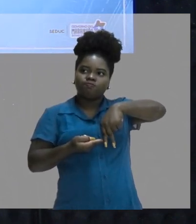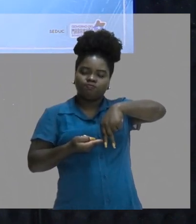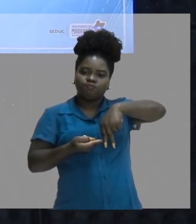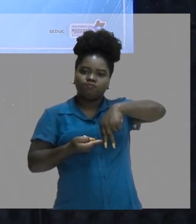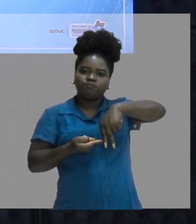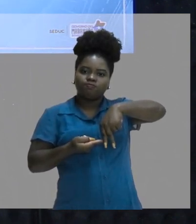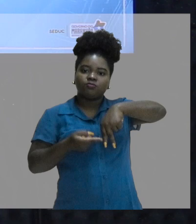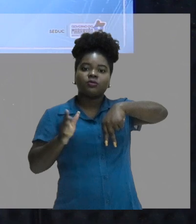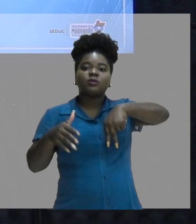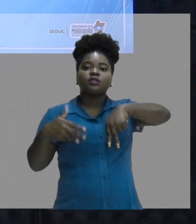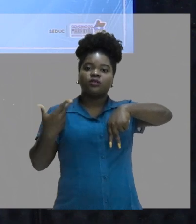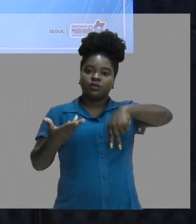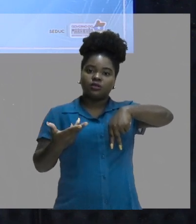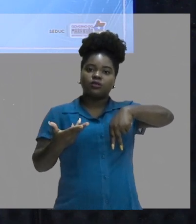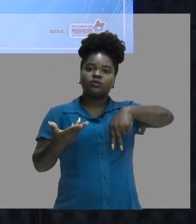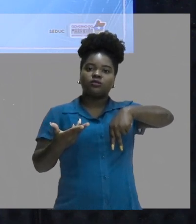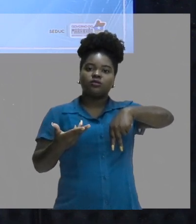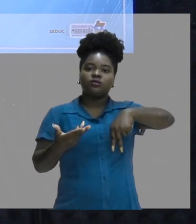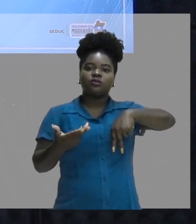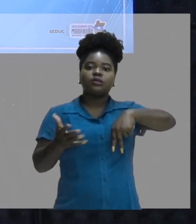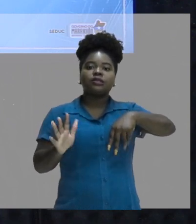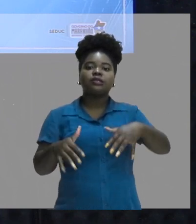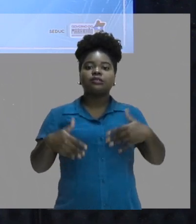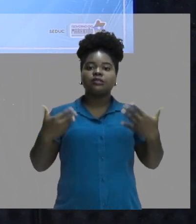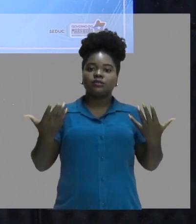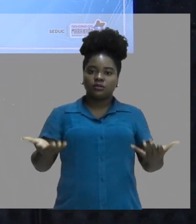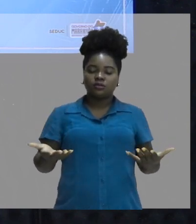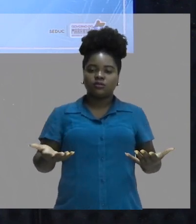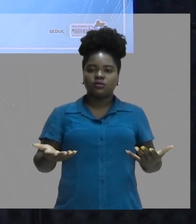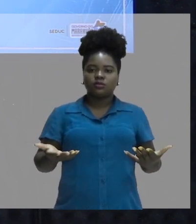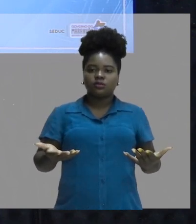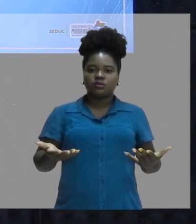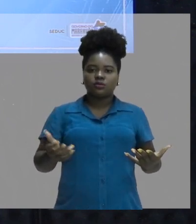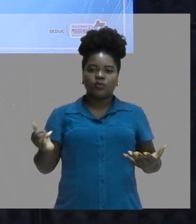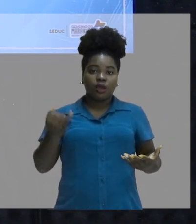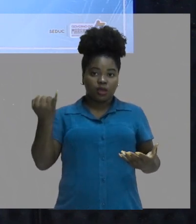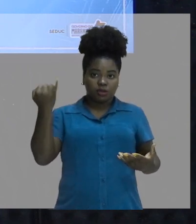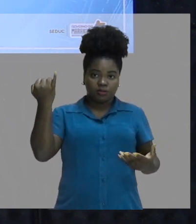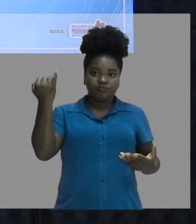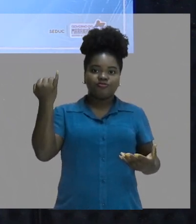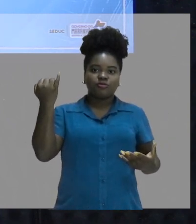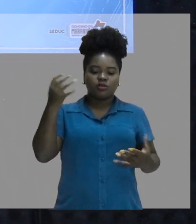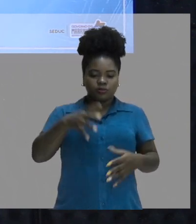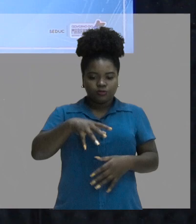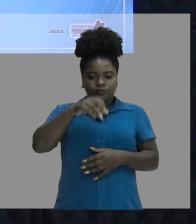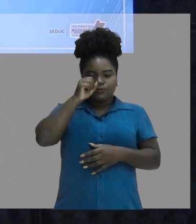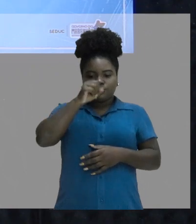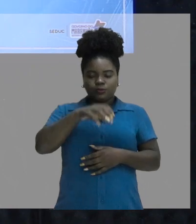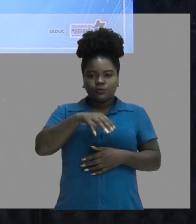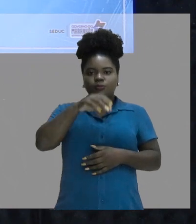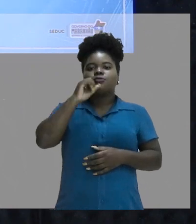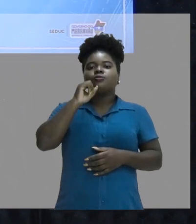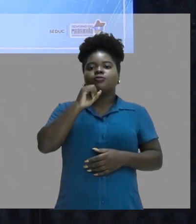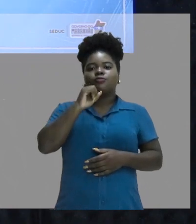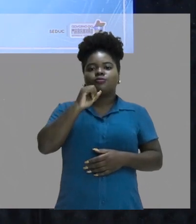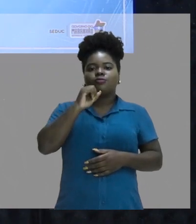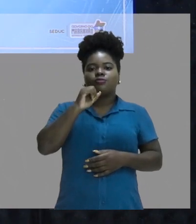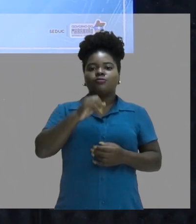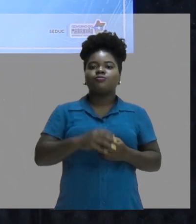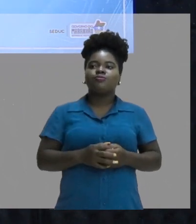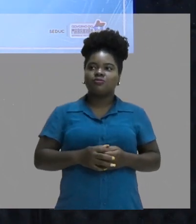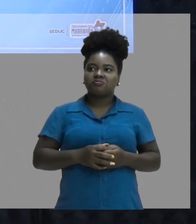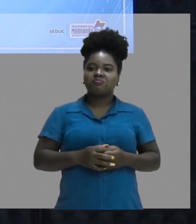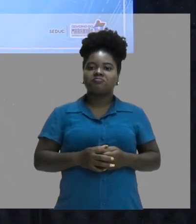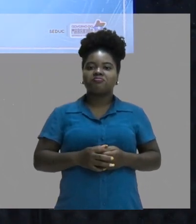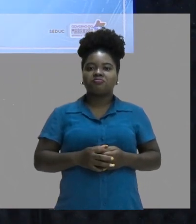sangue pobre em oxigênio, retorne para o coração através de sua contração. É conhecido até na biologia, nós costumamos dizer que é o segundo